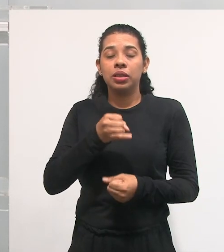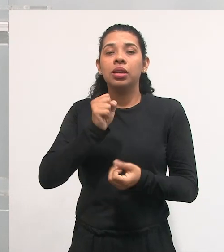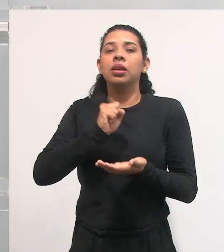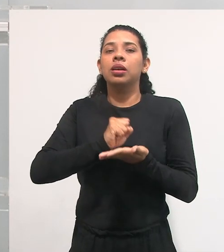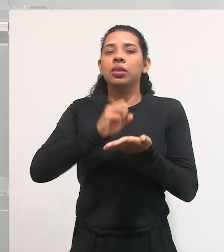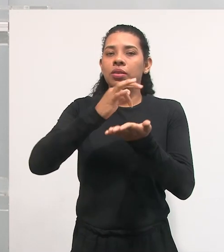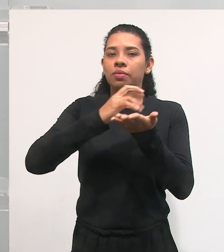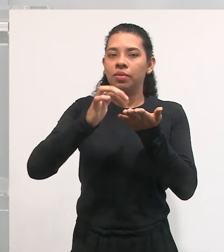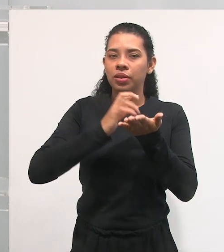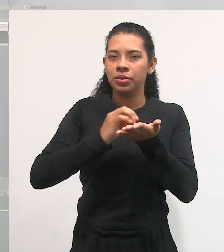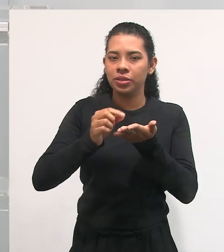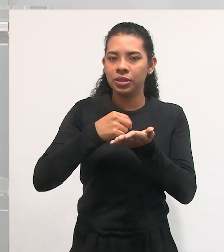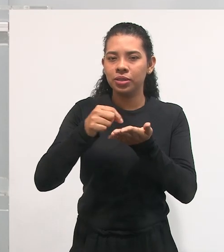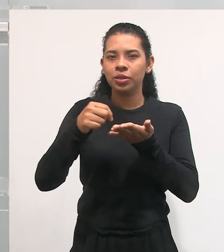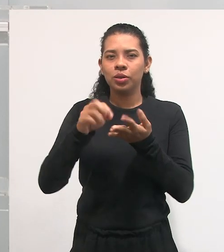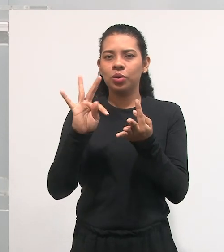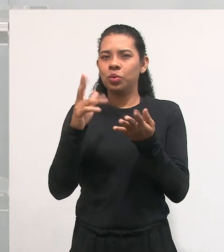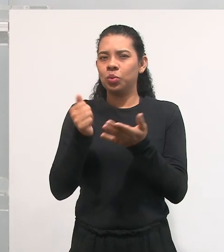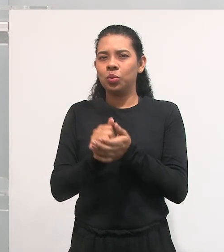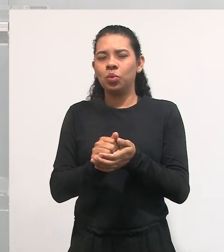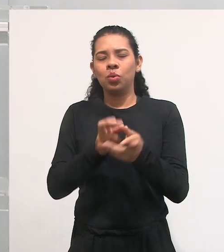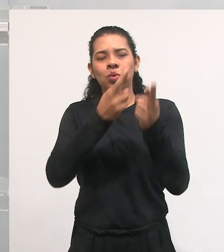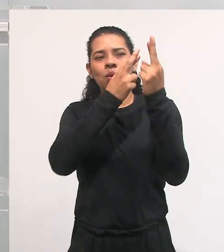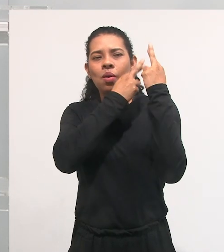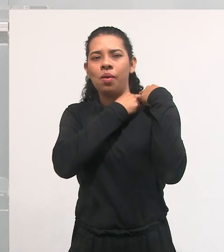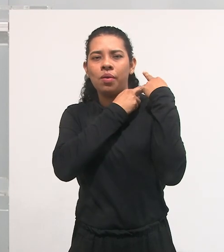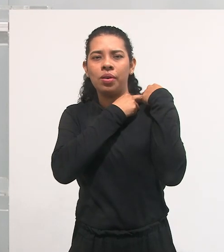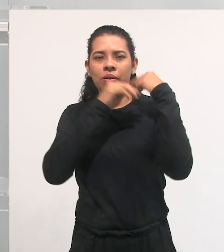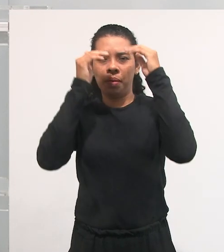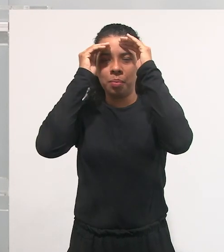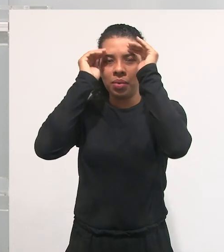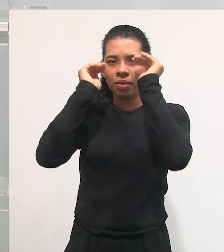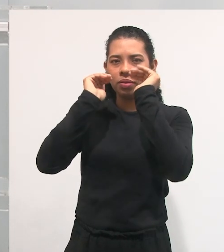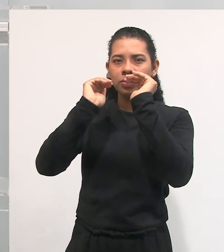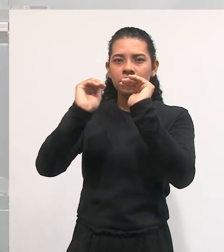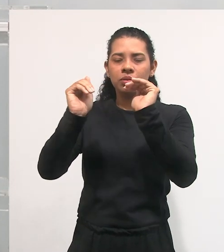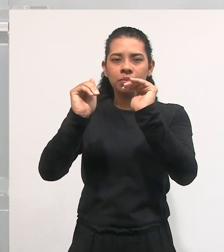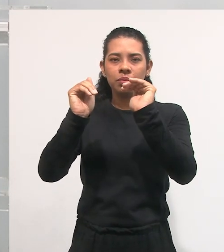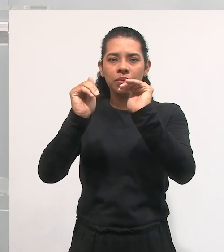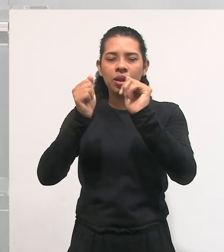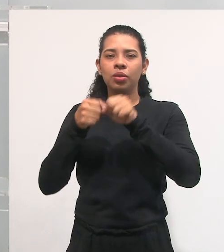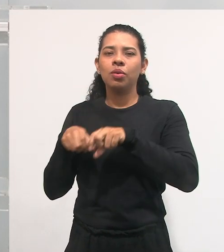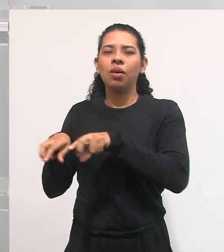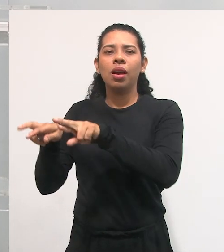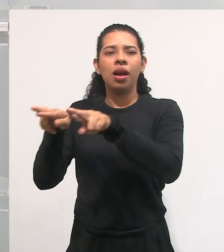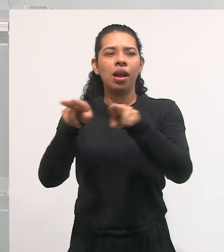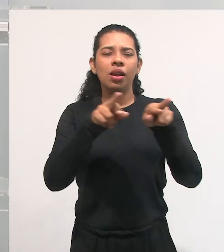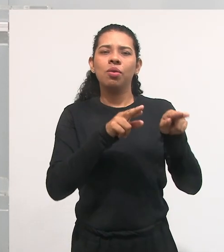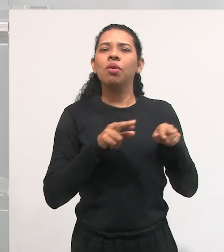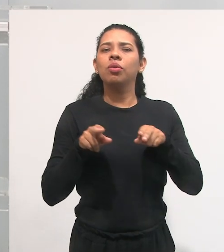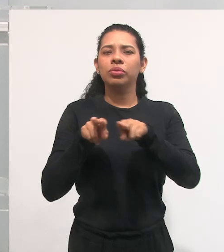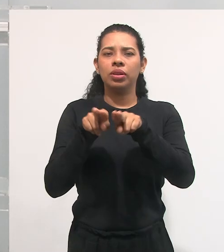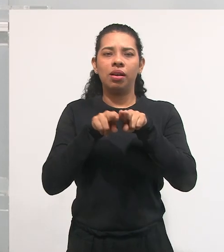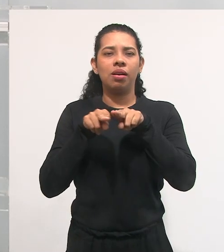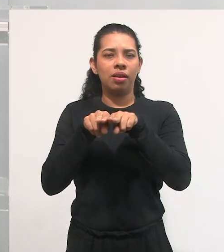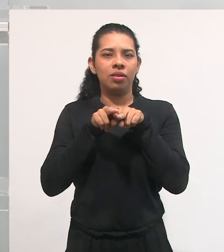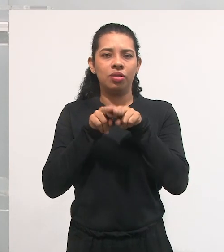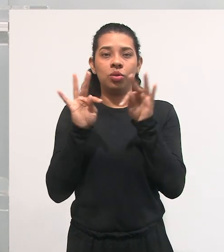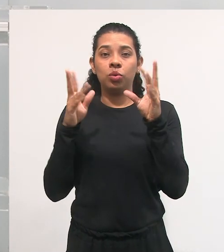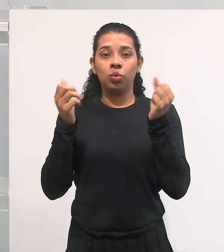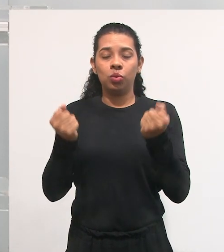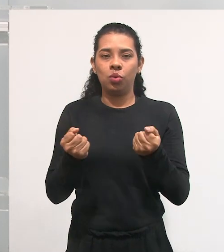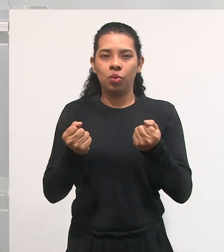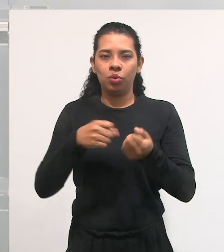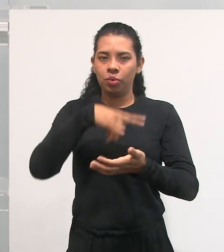currículo formal. Então, a diversidade, o respeito, a igualdade, esses são valores que são considerados no projeto